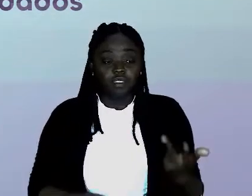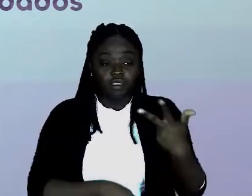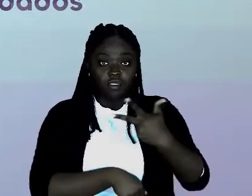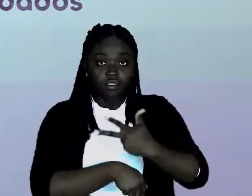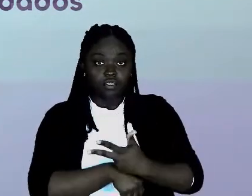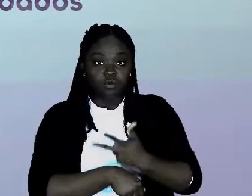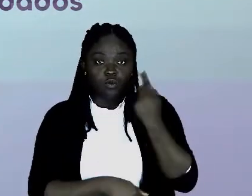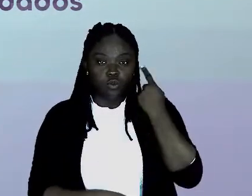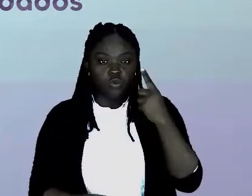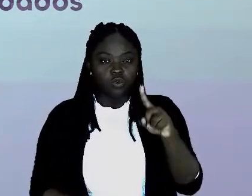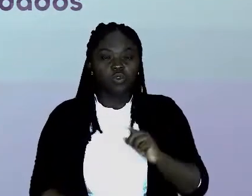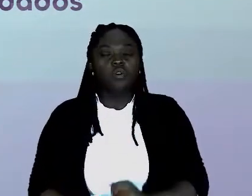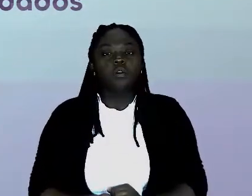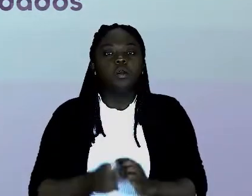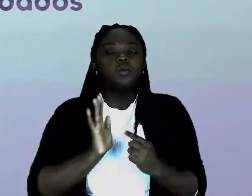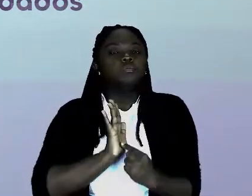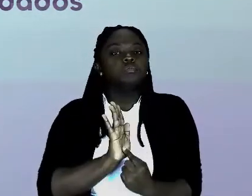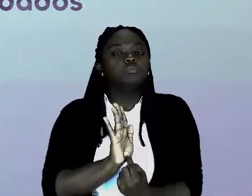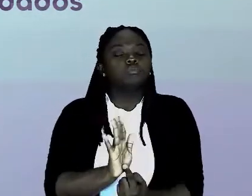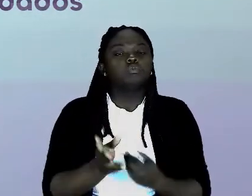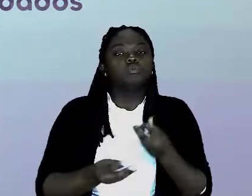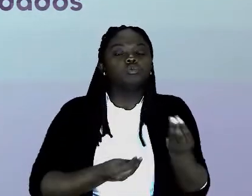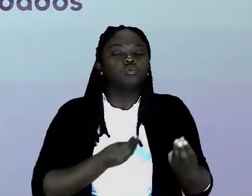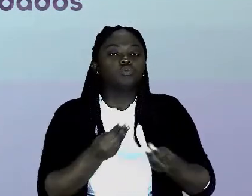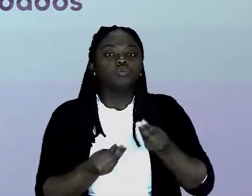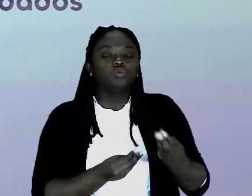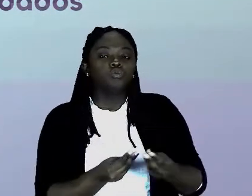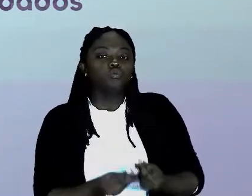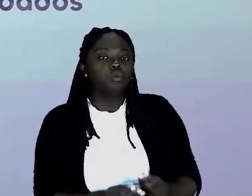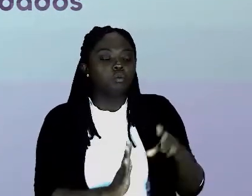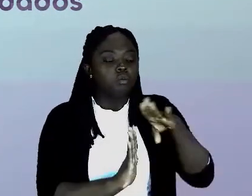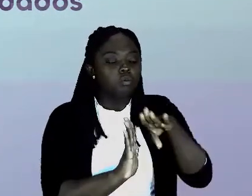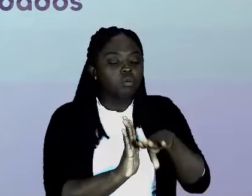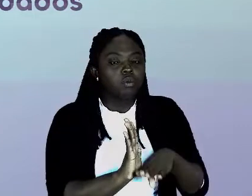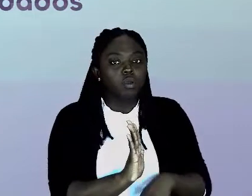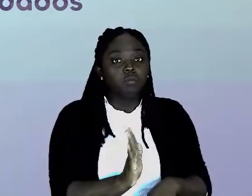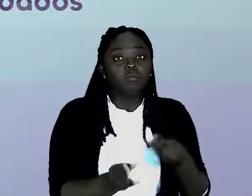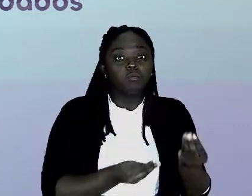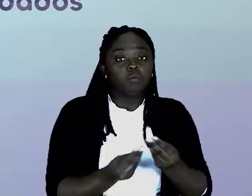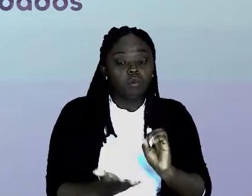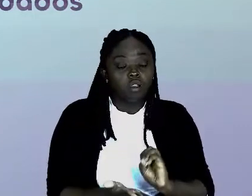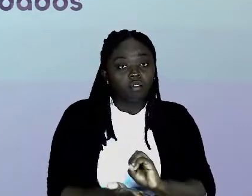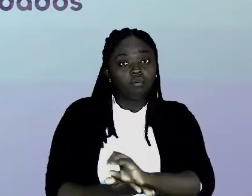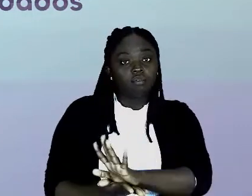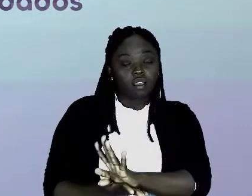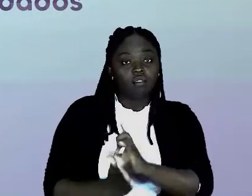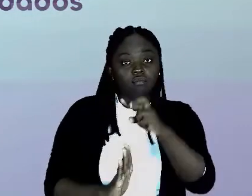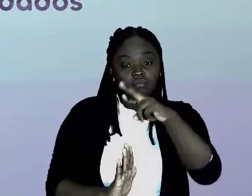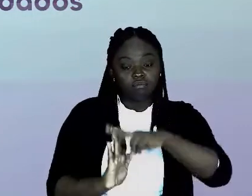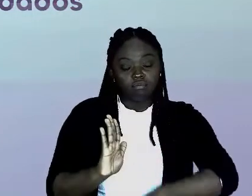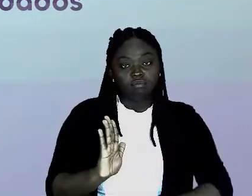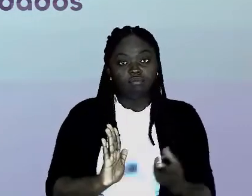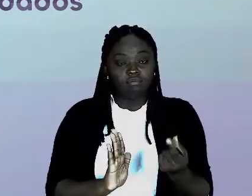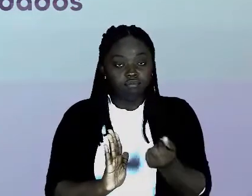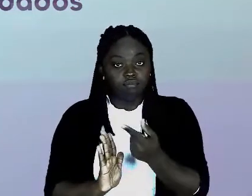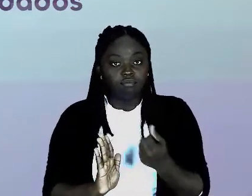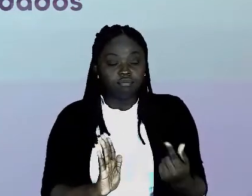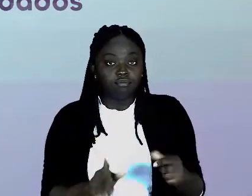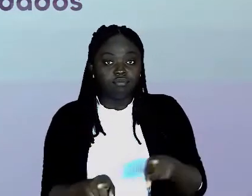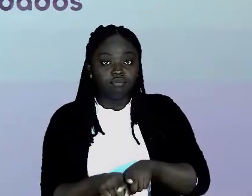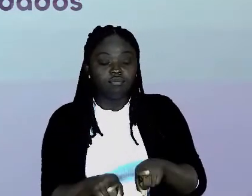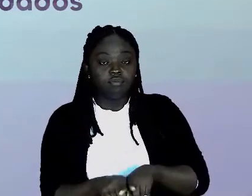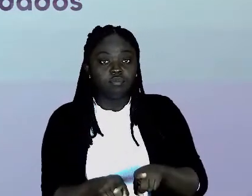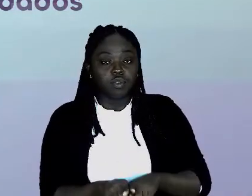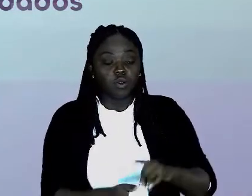vídeo, vamos demonstrar como gerar e enviar o relatório financeiro, a prestação de contas